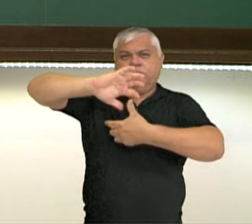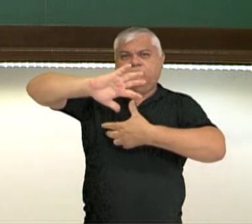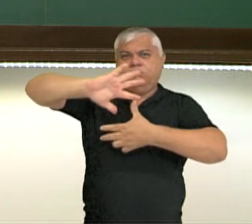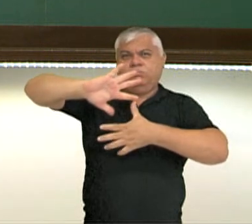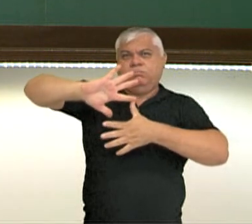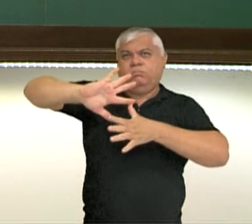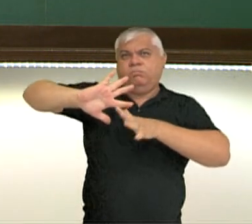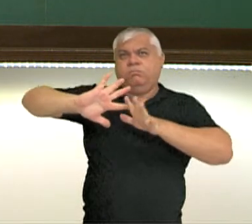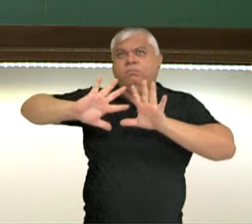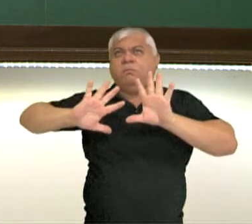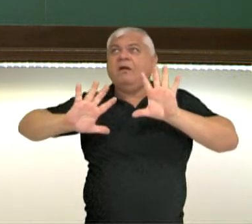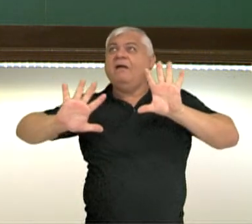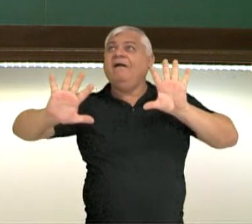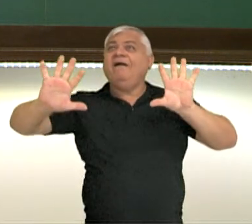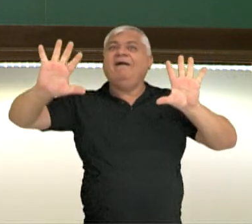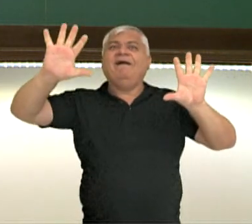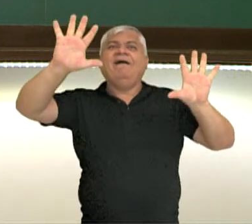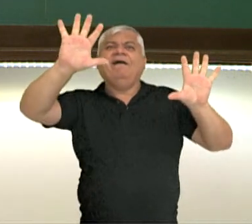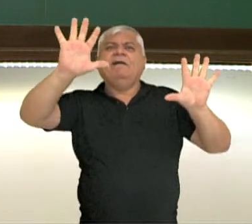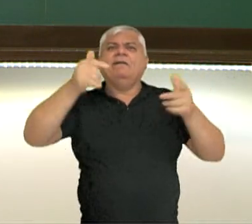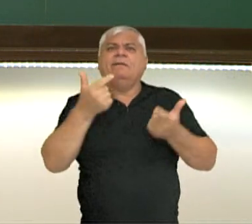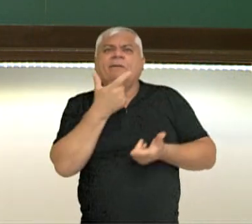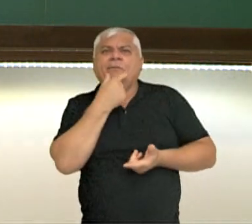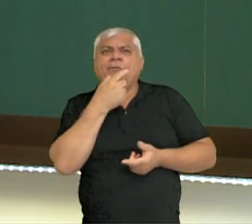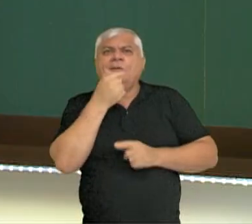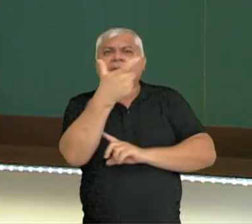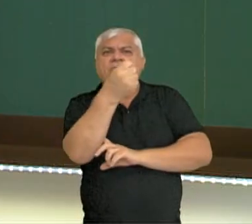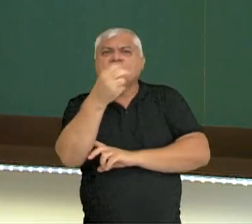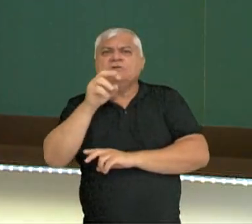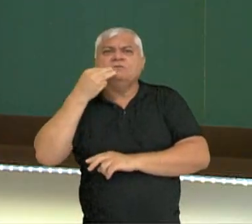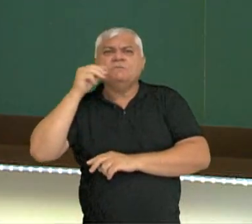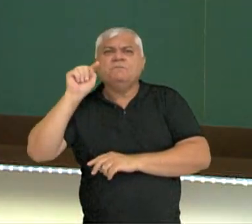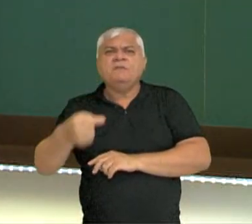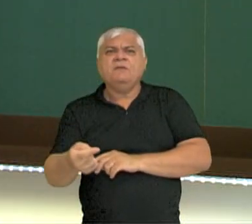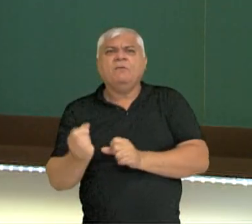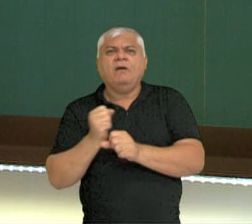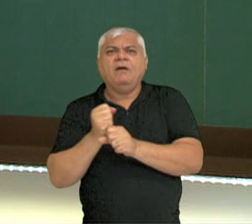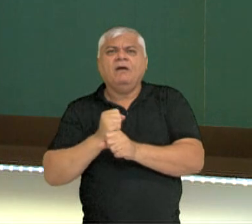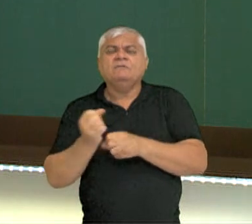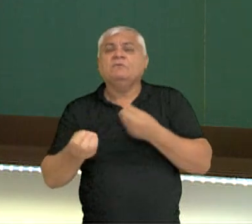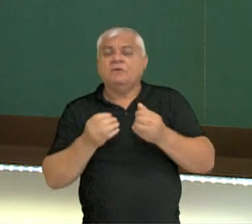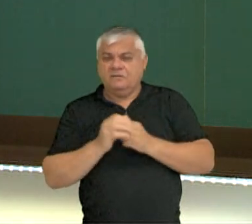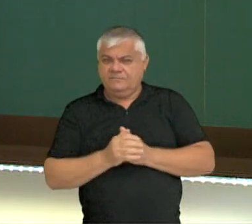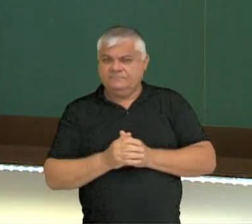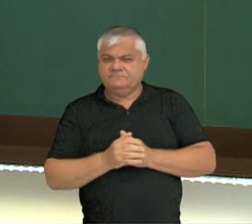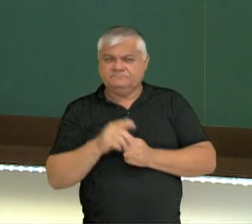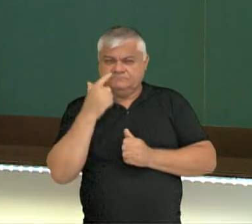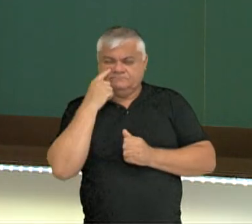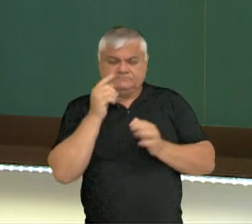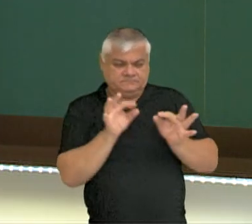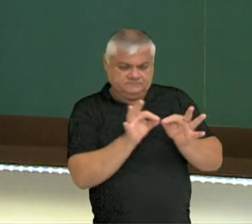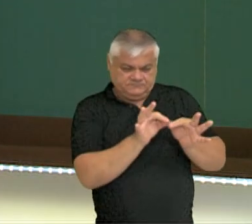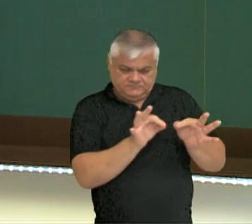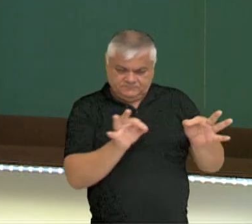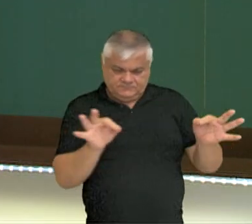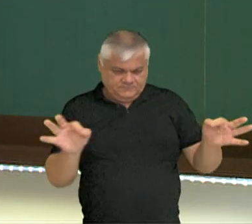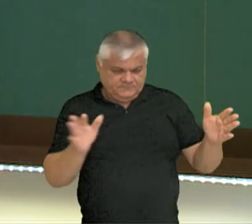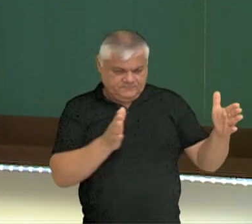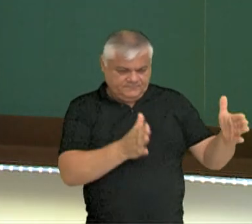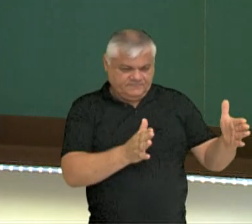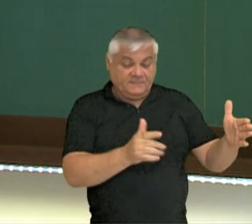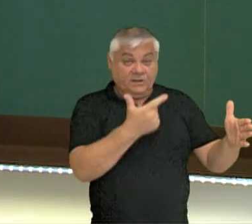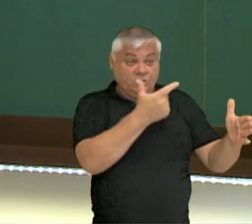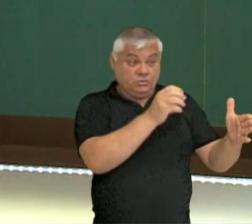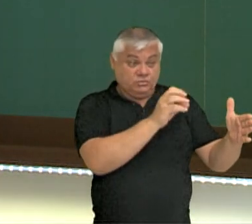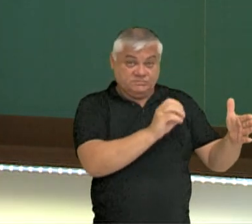e os seres humanos têm 200 mil anos. Só para vocês terem uma ideia, numa linha cronológica, Pangeia, 200 milhões de